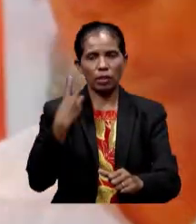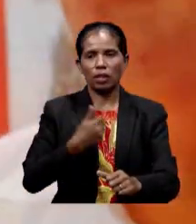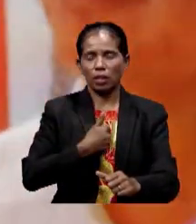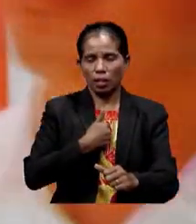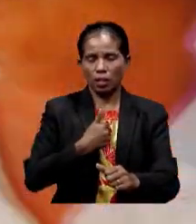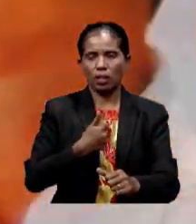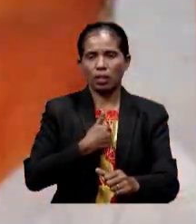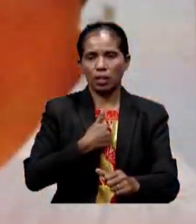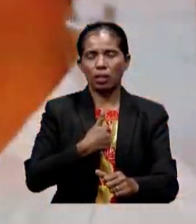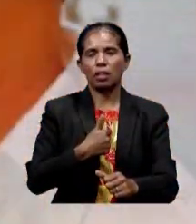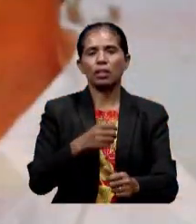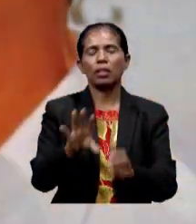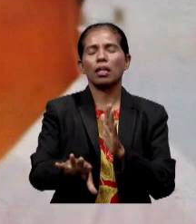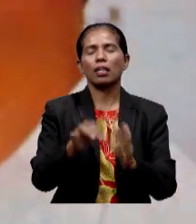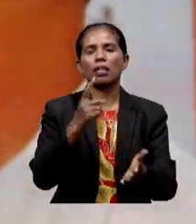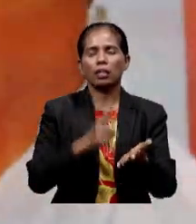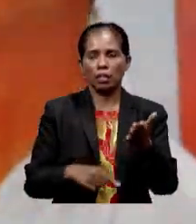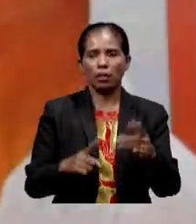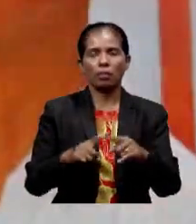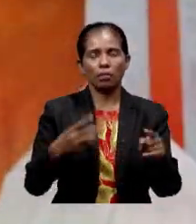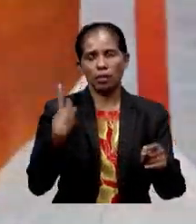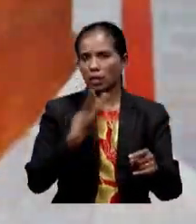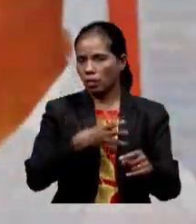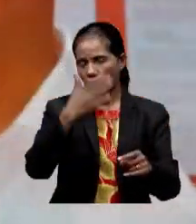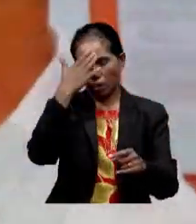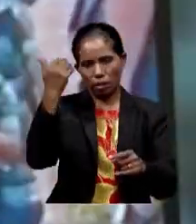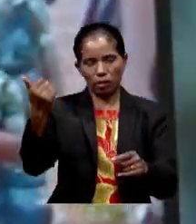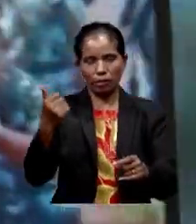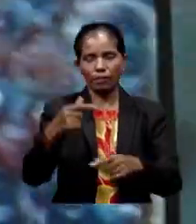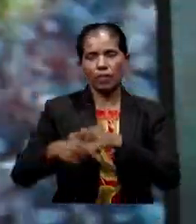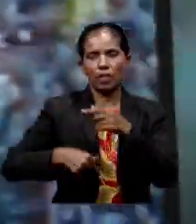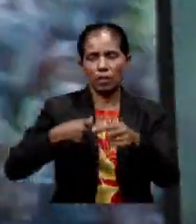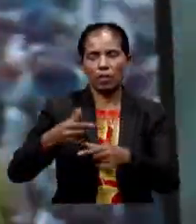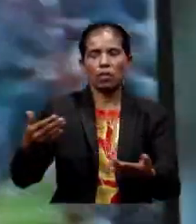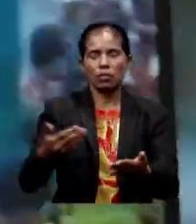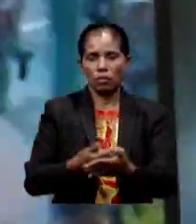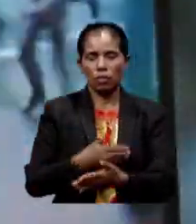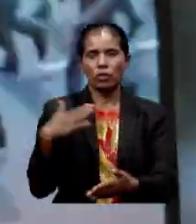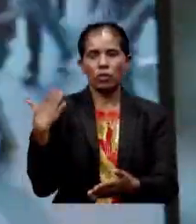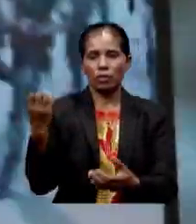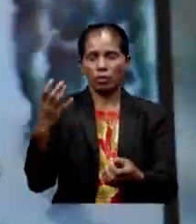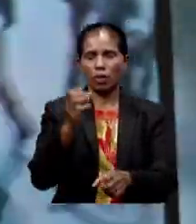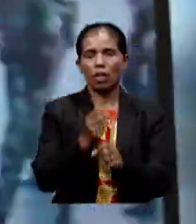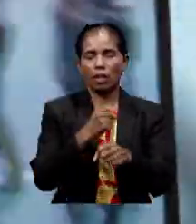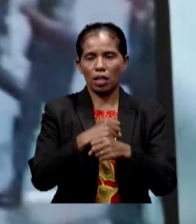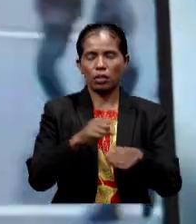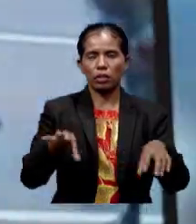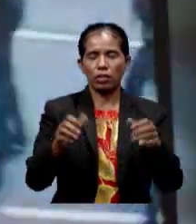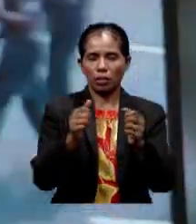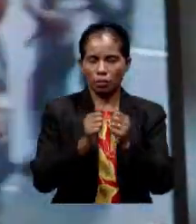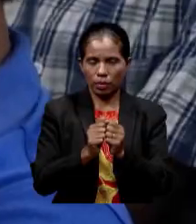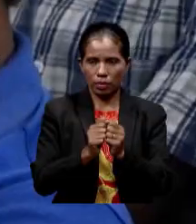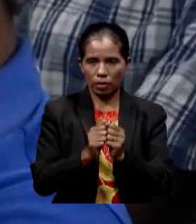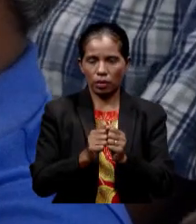krasik ita hetan saide mai ve ita halu atia kata geração foi um jovem lubukida ulu kalau ha ami sein